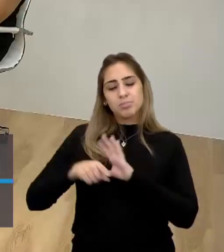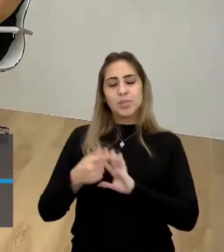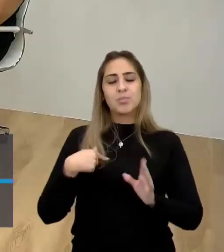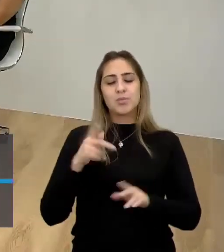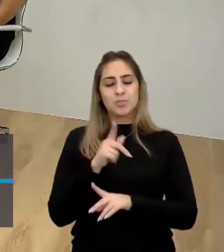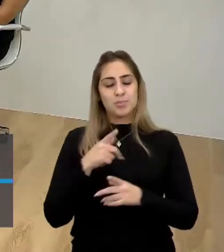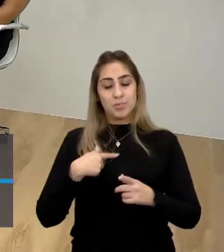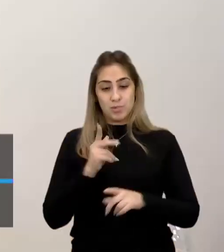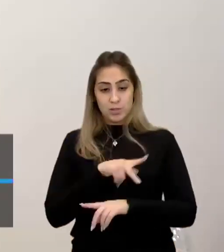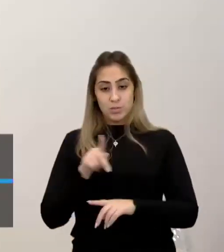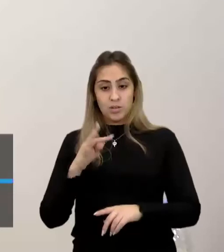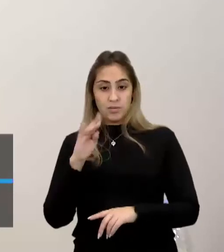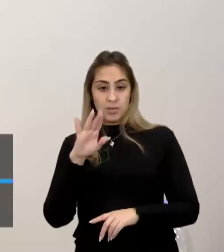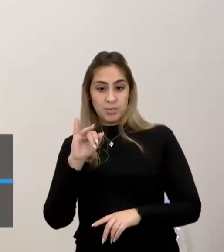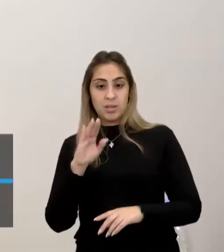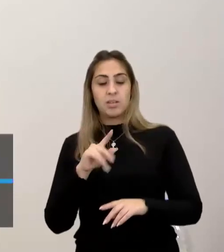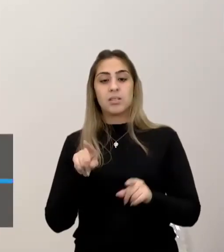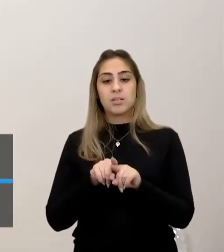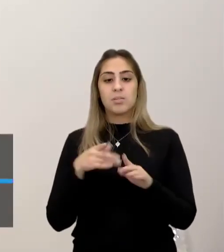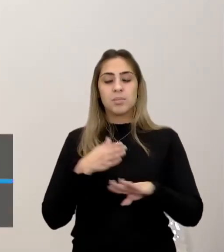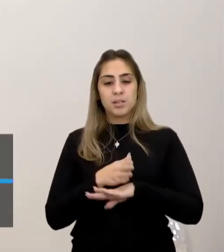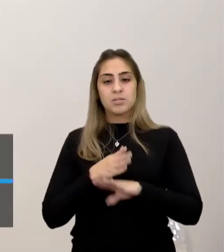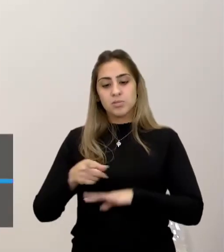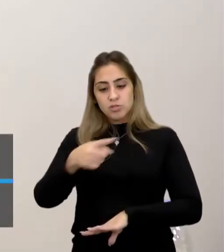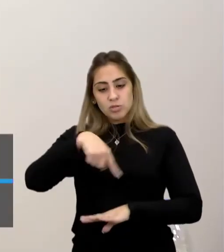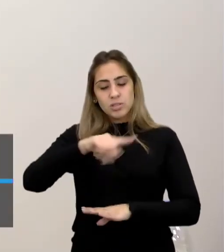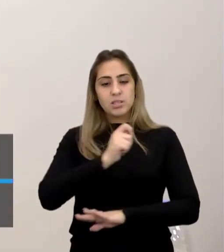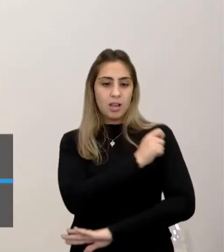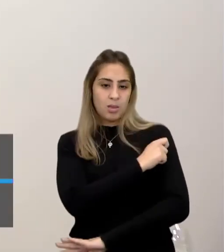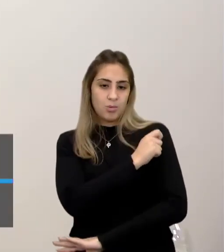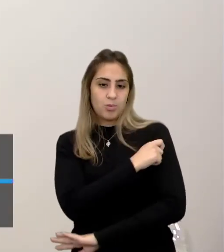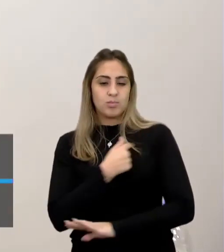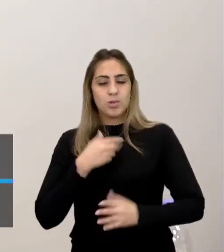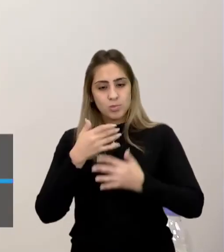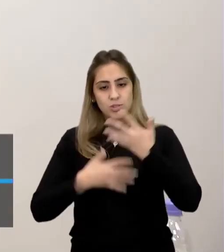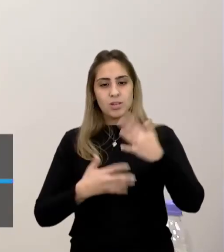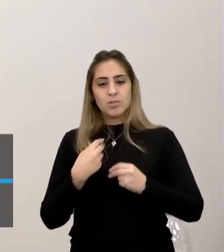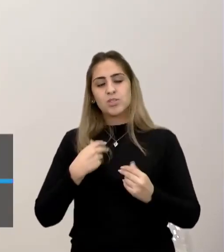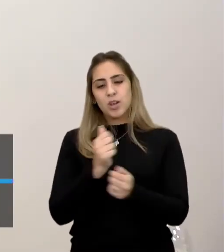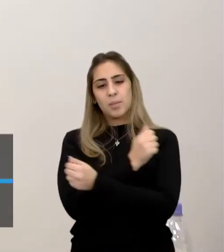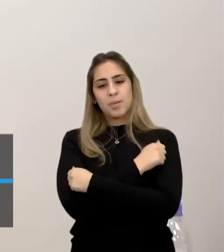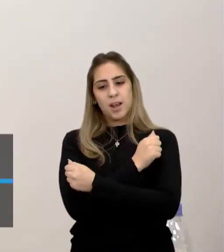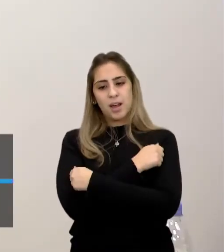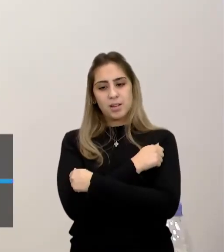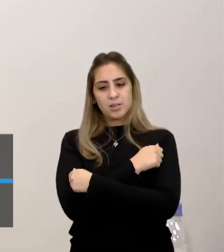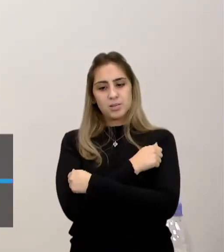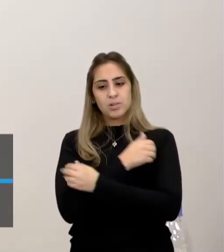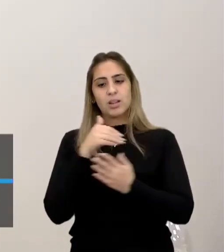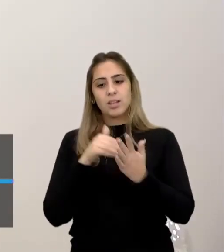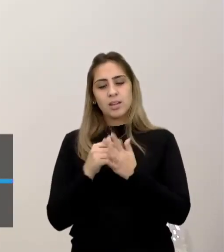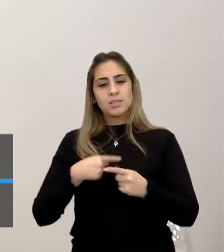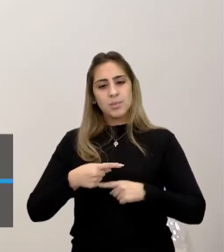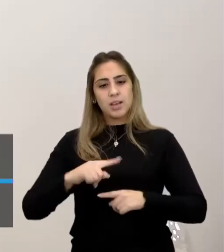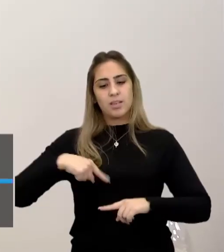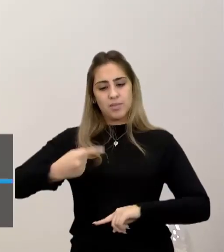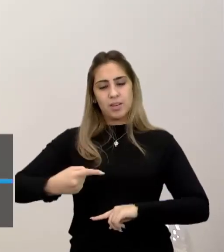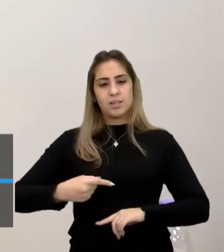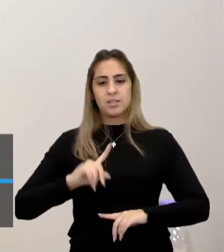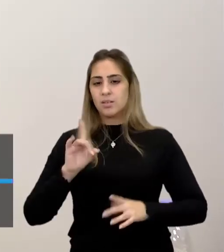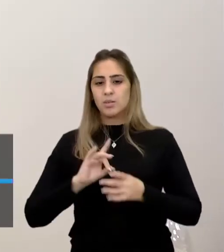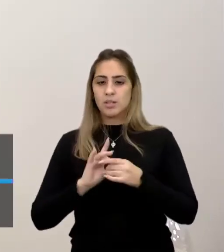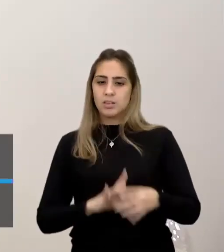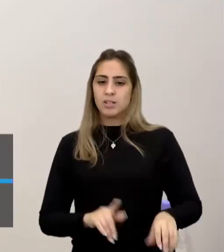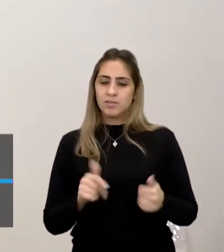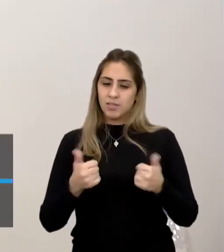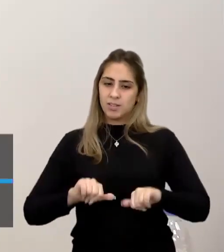da Fabi e a participação, né, a presença de vocês aí pelo chat. Um grande abraço e até semana que vem. Não